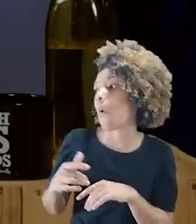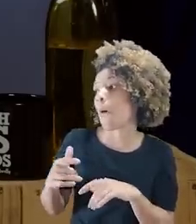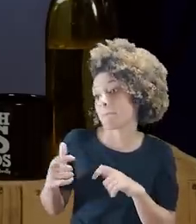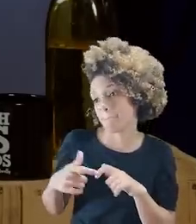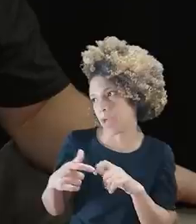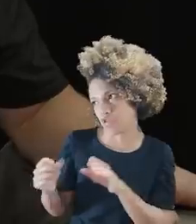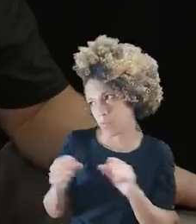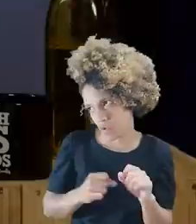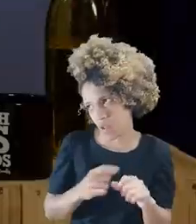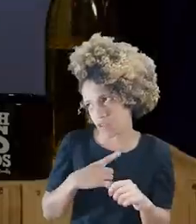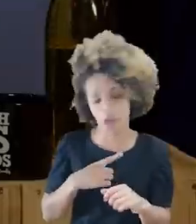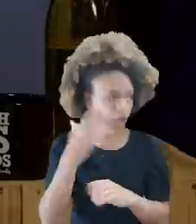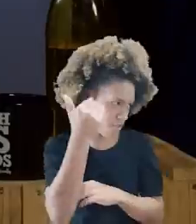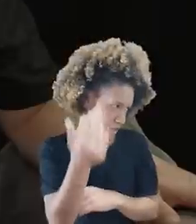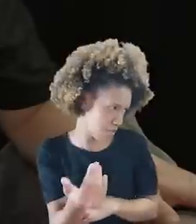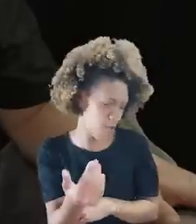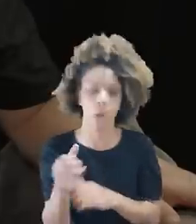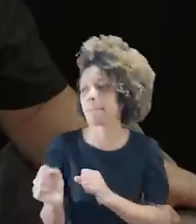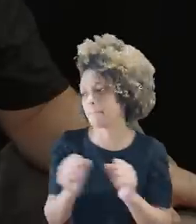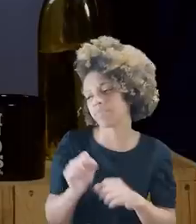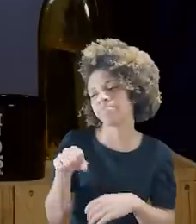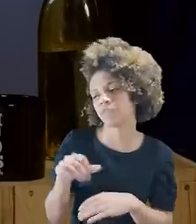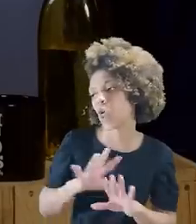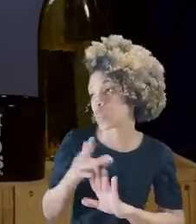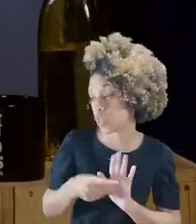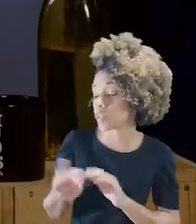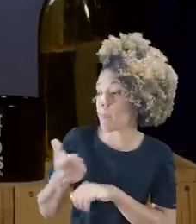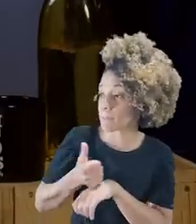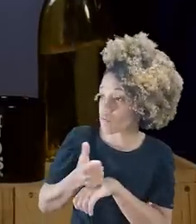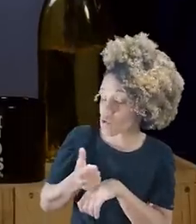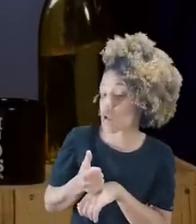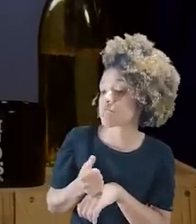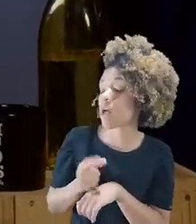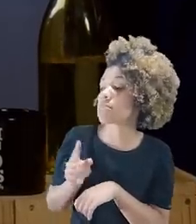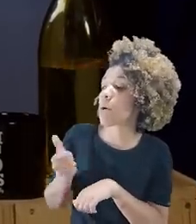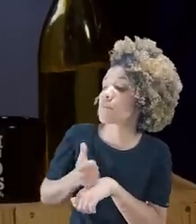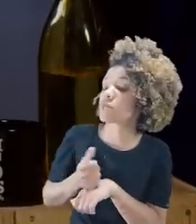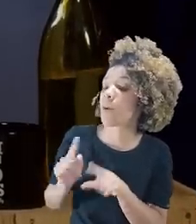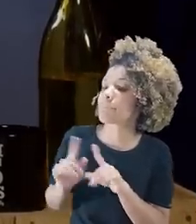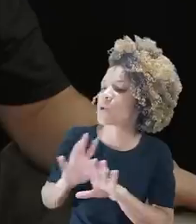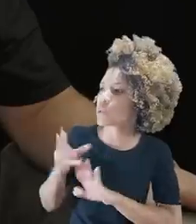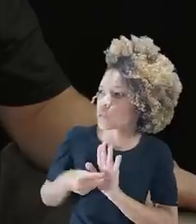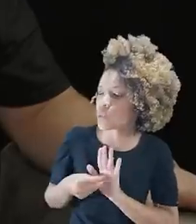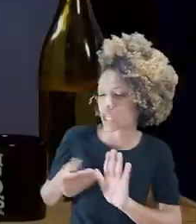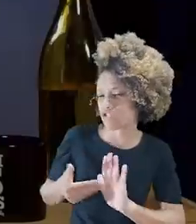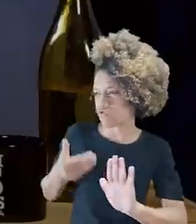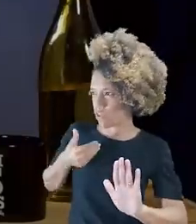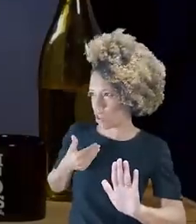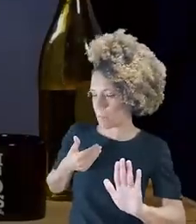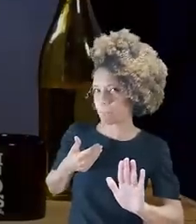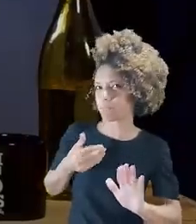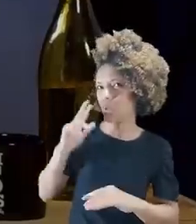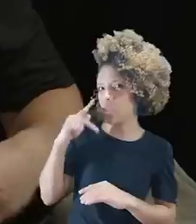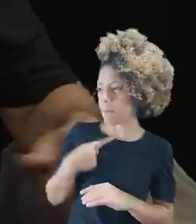da humanidade o ego o ego o ego faz você perder alma ego o ego o ego exarcebado né porque todos nós temos Ego